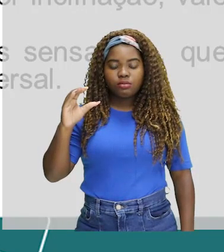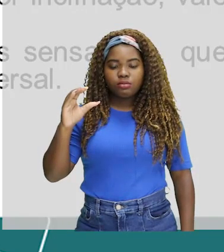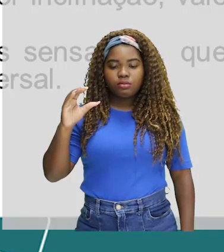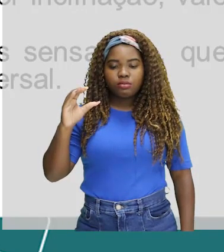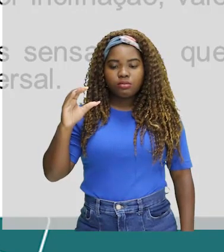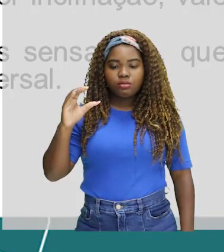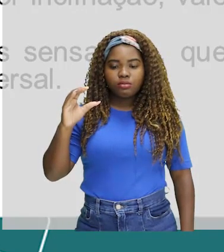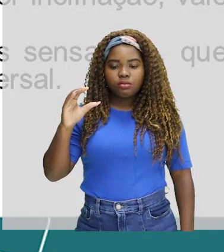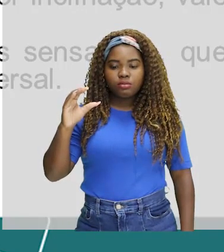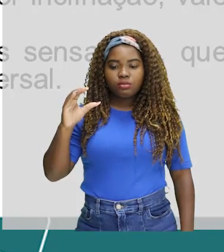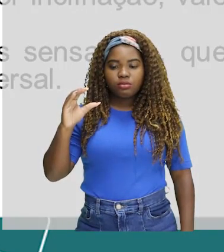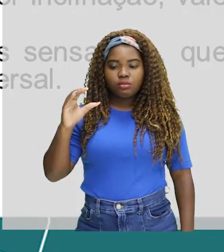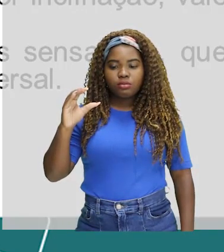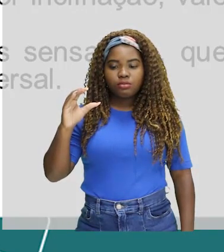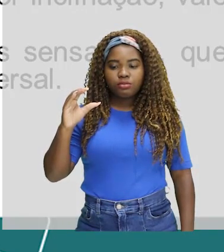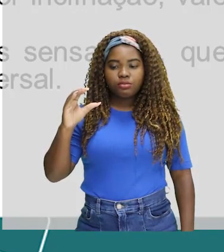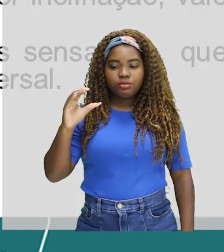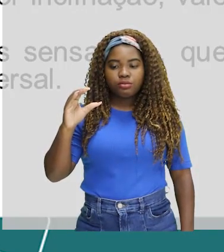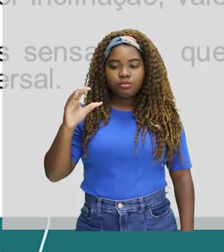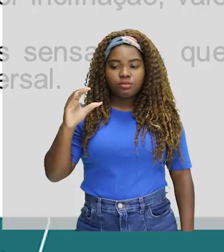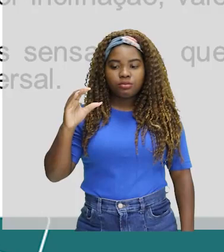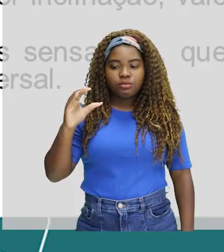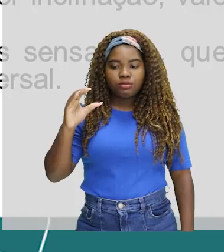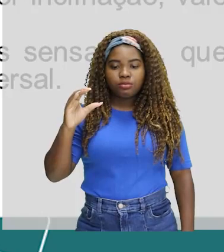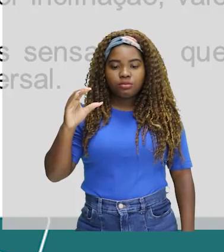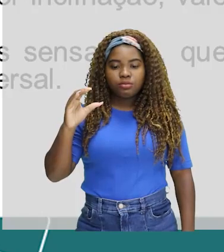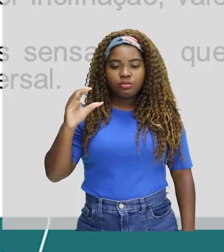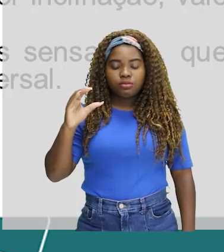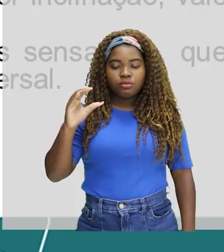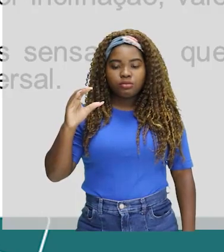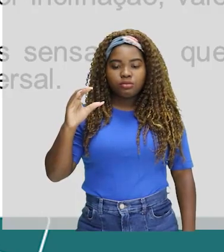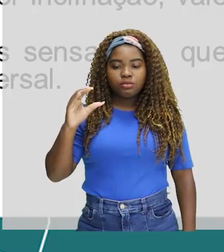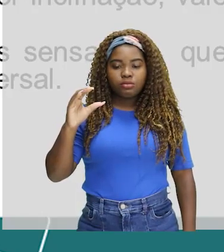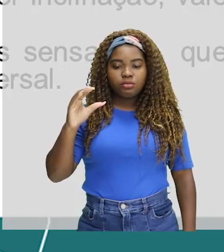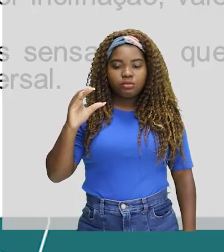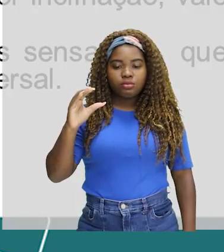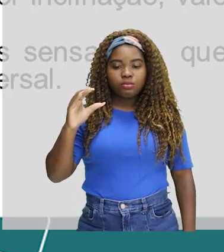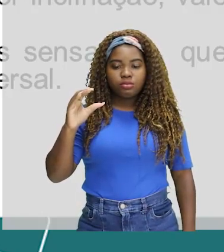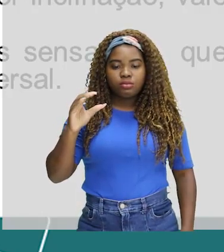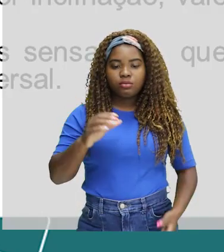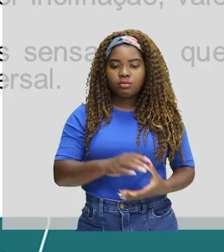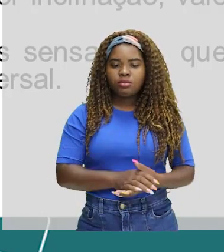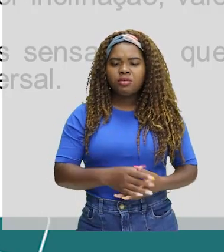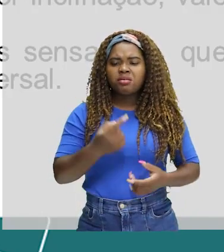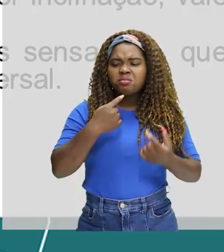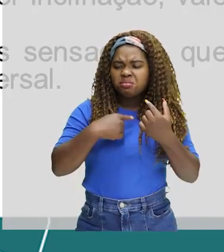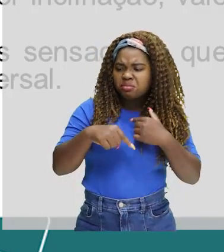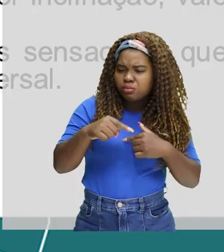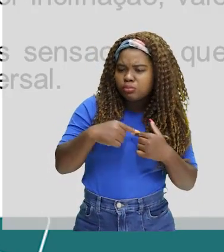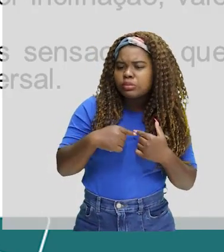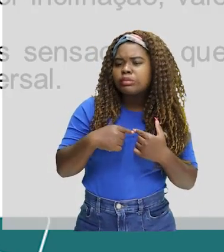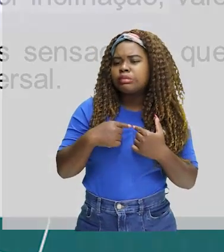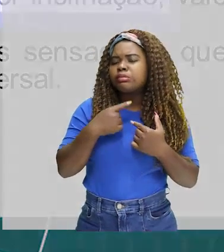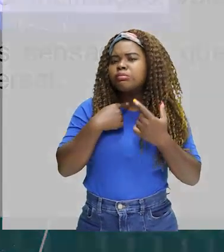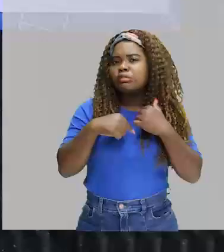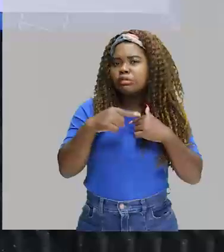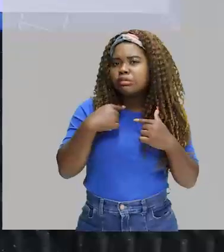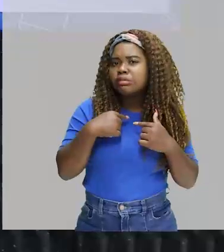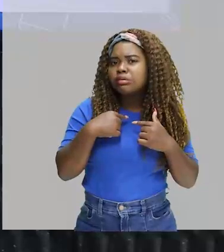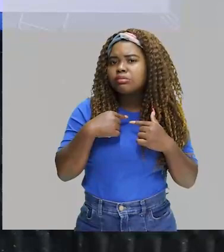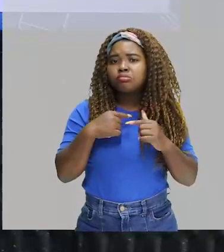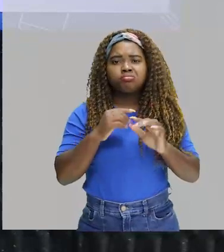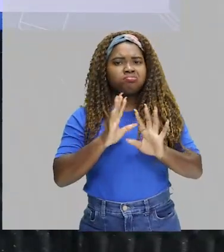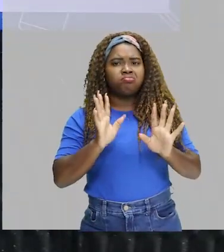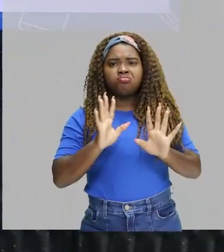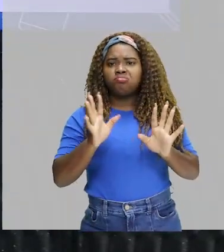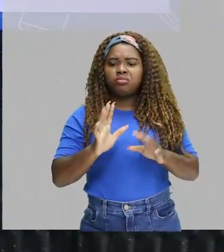representa aspectos objetivos, baseado em julgamento universal. As inclinações, os meus desejos, as minhas paixões, não. Não funciona